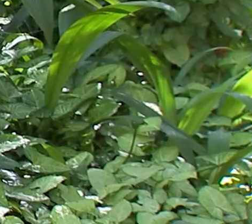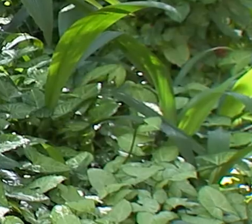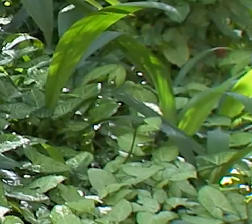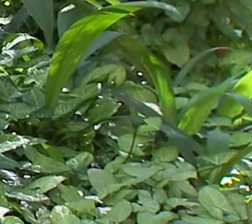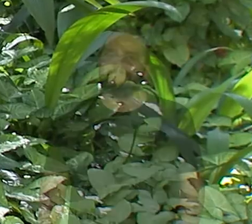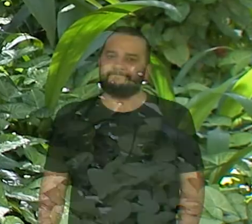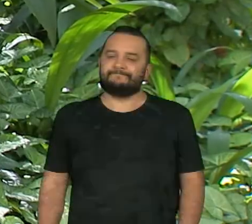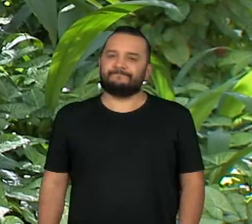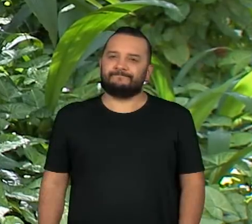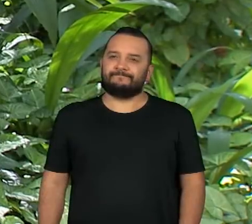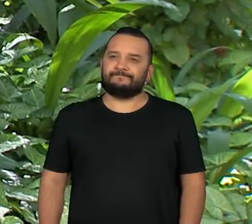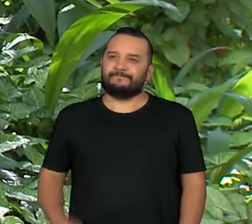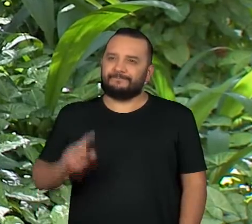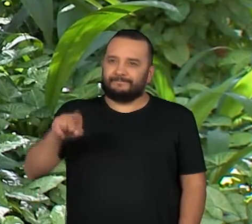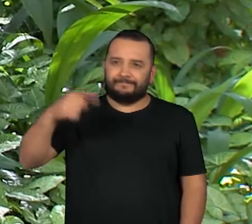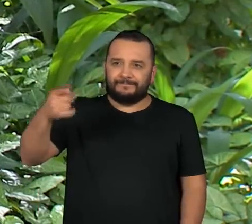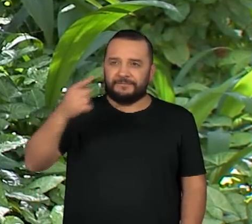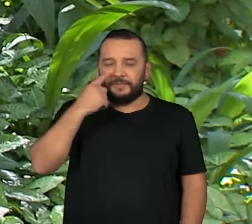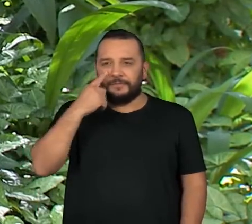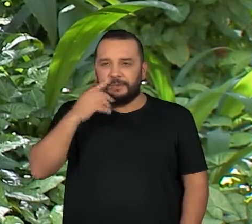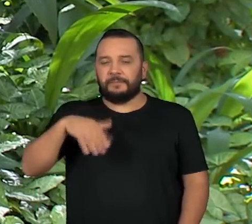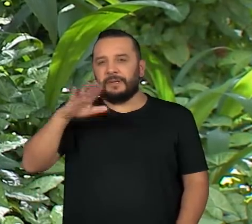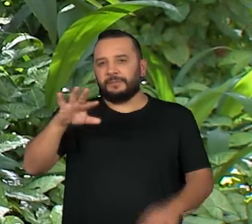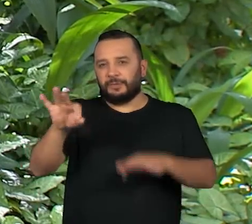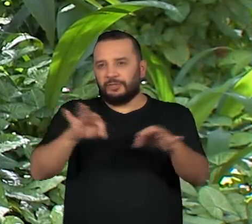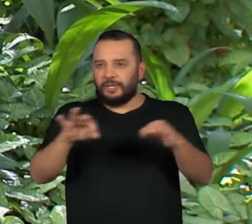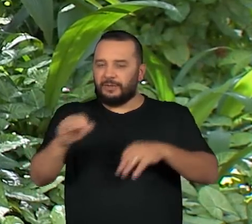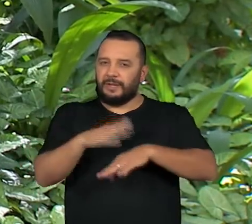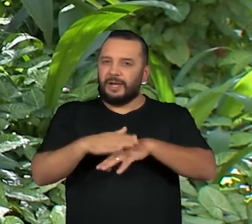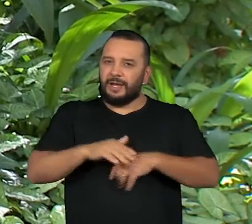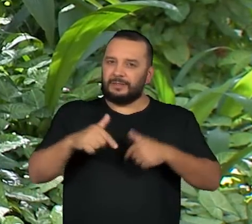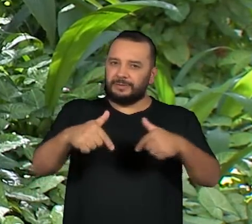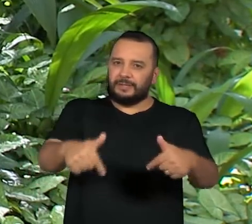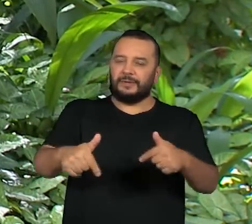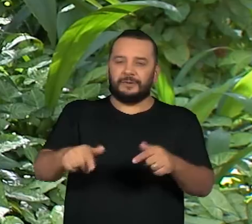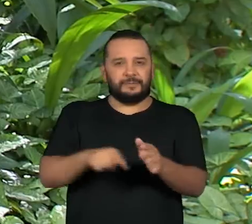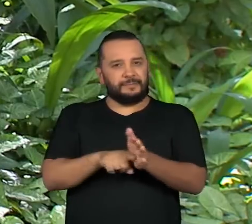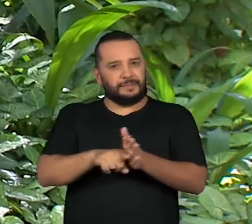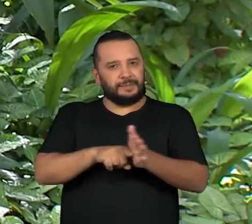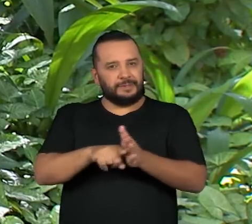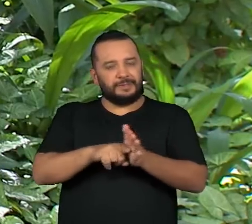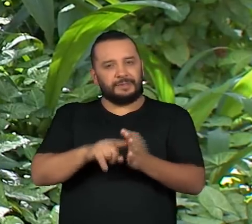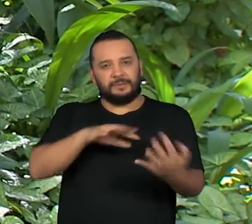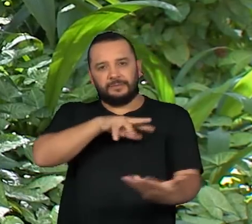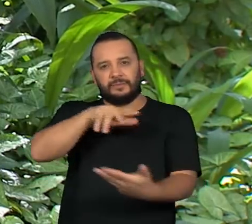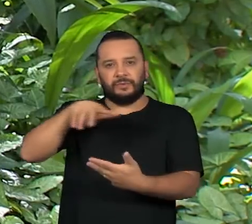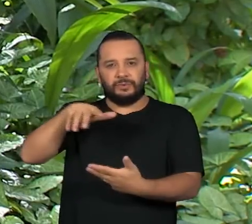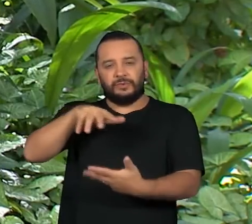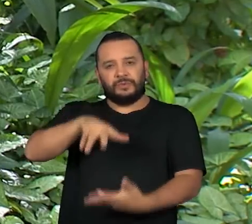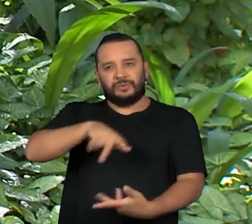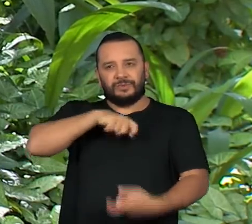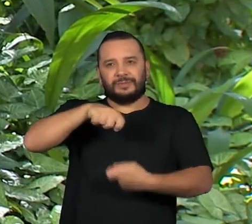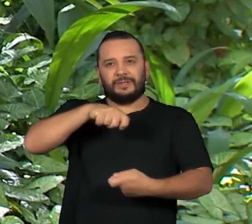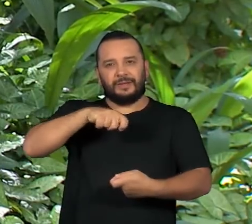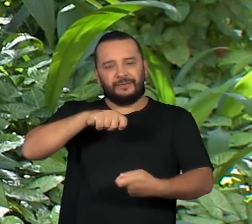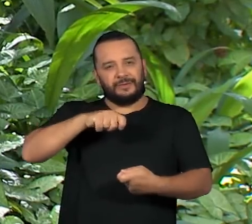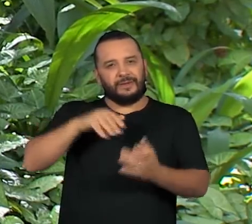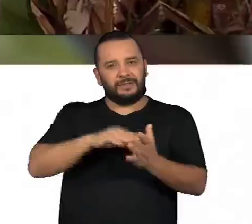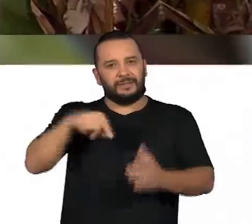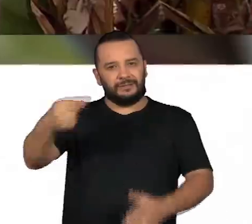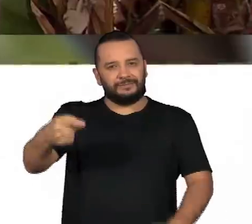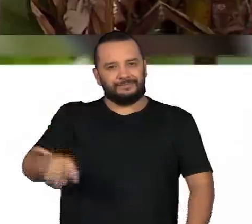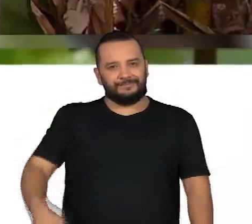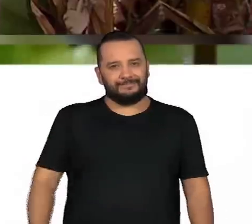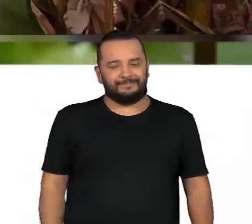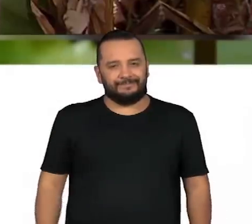No próximo programa, você acompanha mais projetos, ações e pesquisas por um planeta sustentável. Até lá!